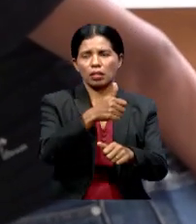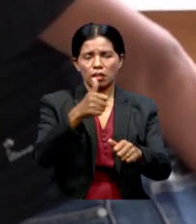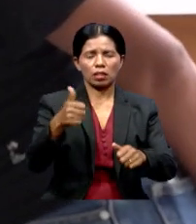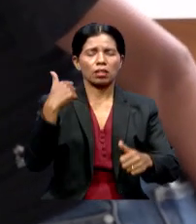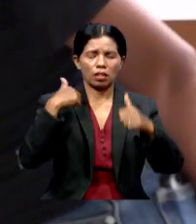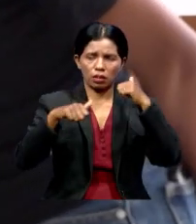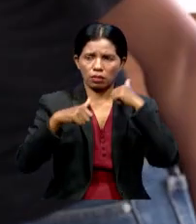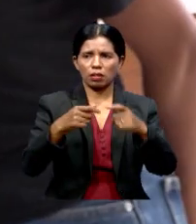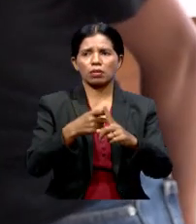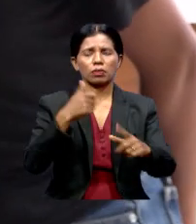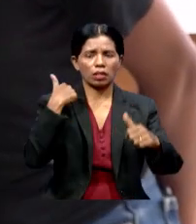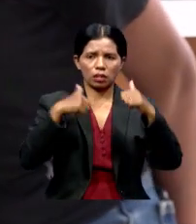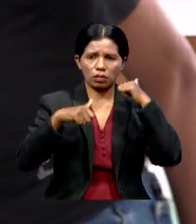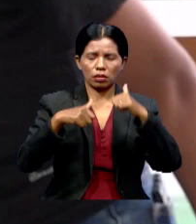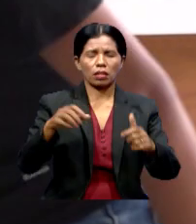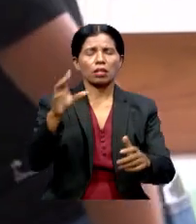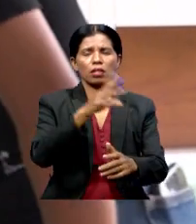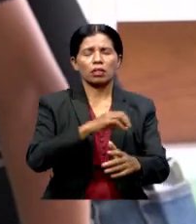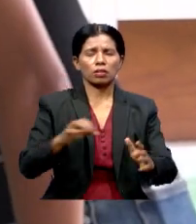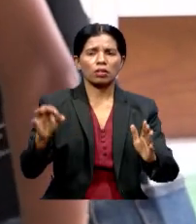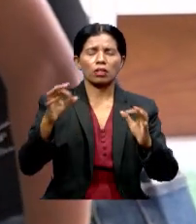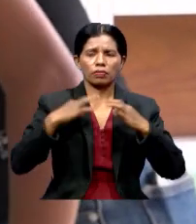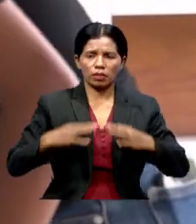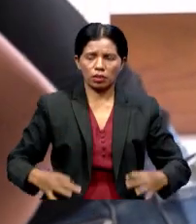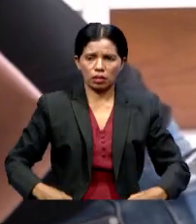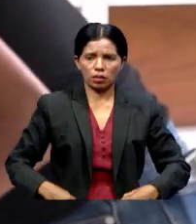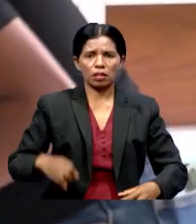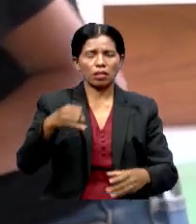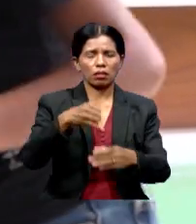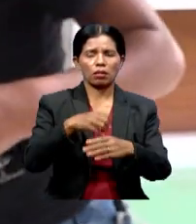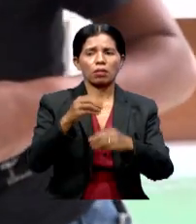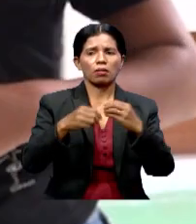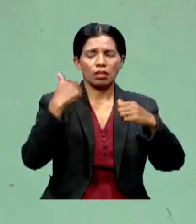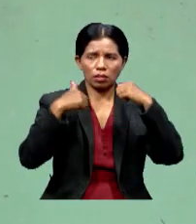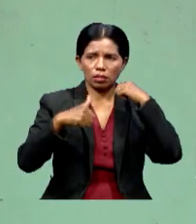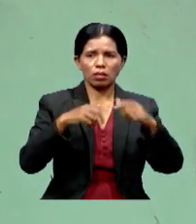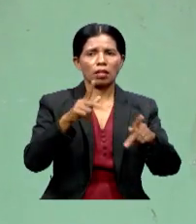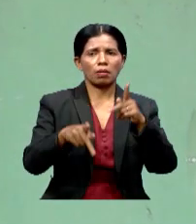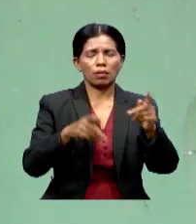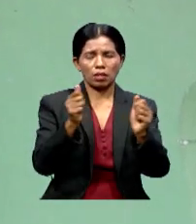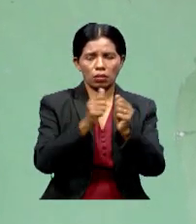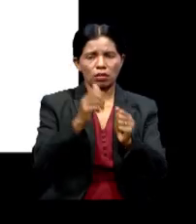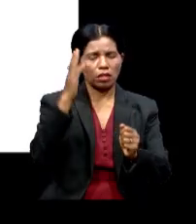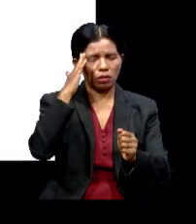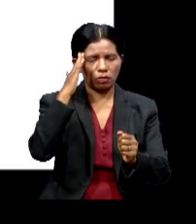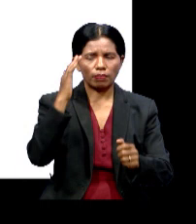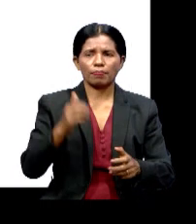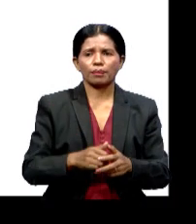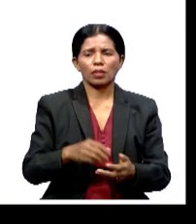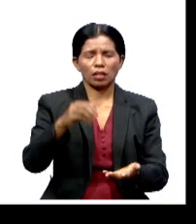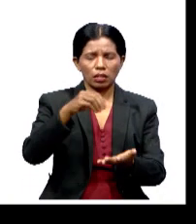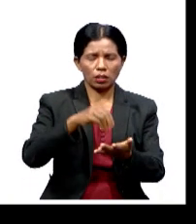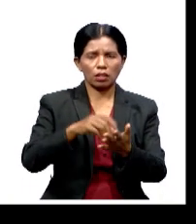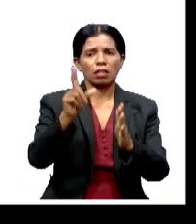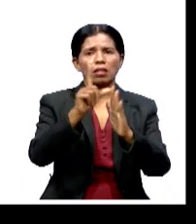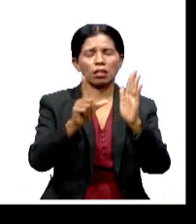atividade, se atividade física inclui atividade que se relaciona com a minha Hanoi. A tu rona e a